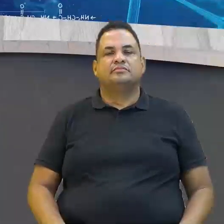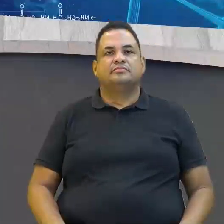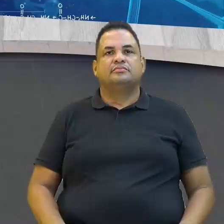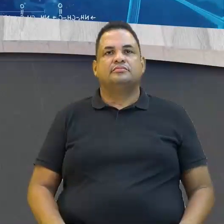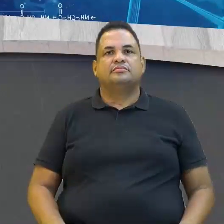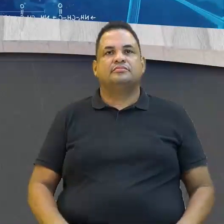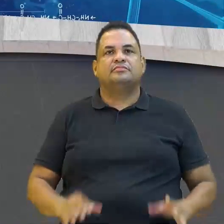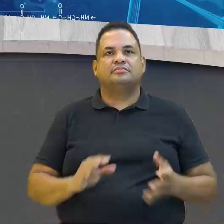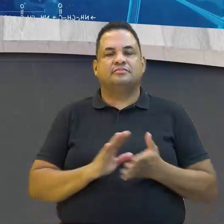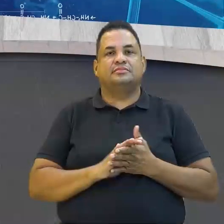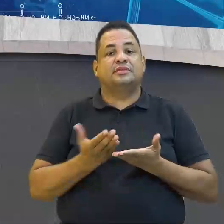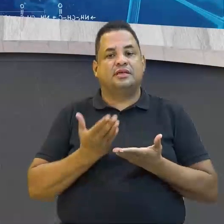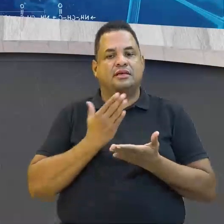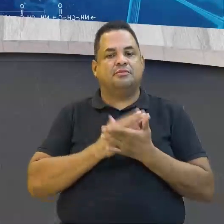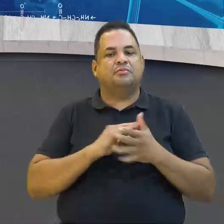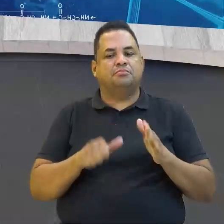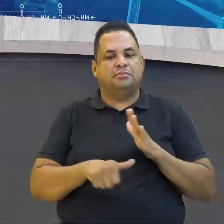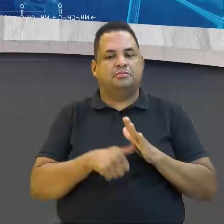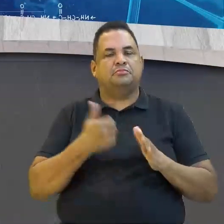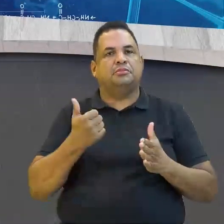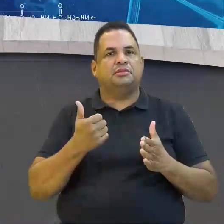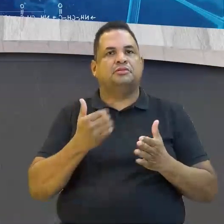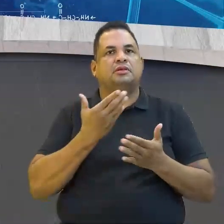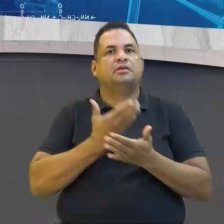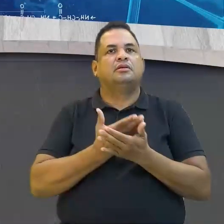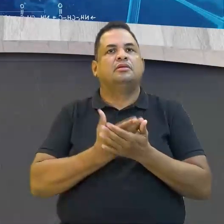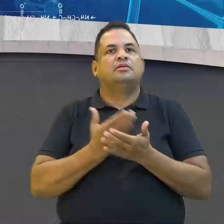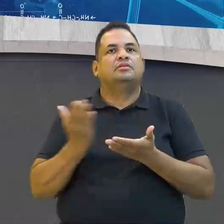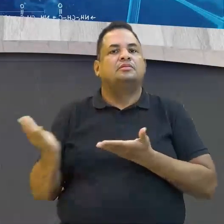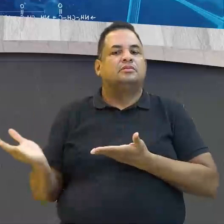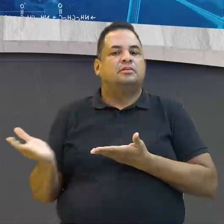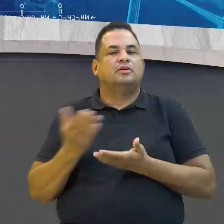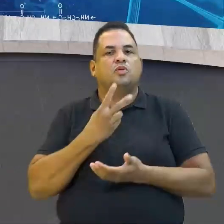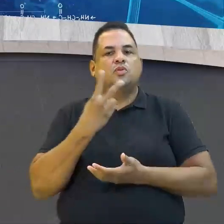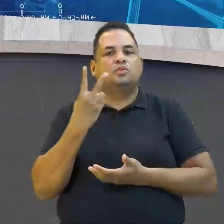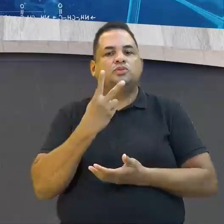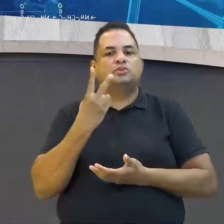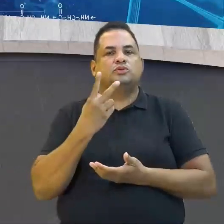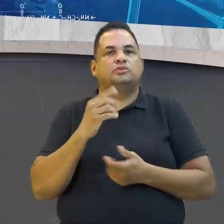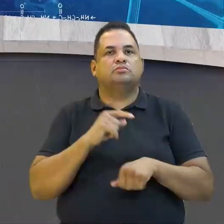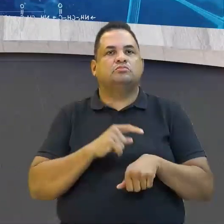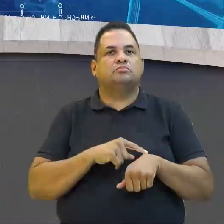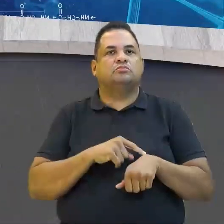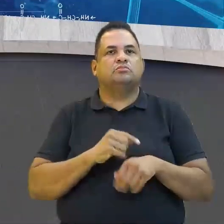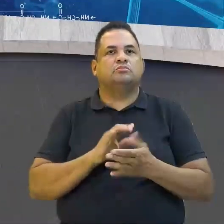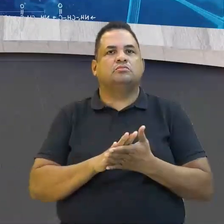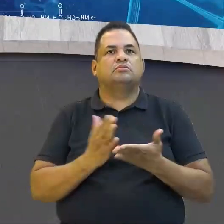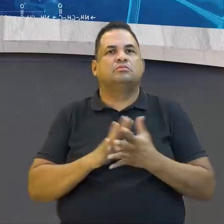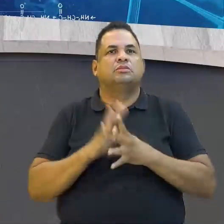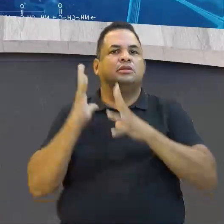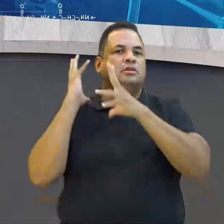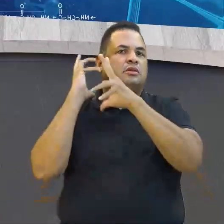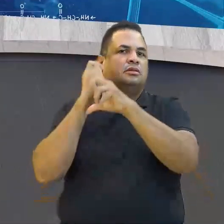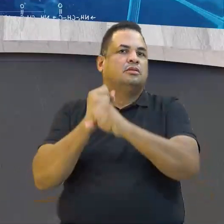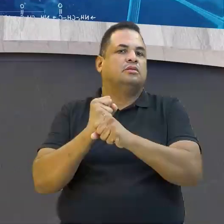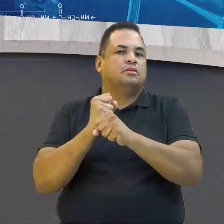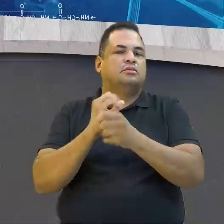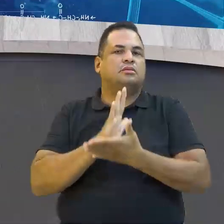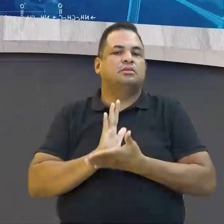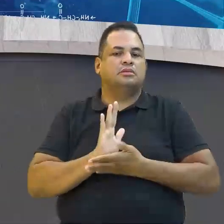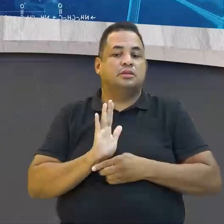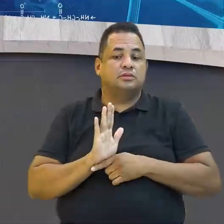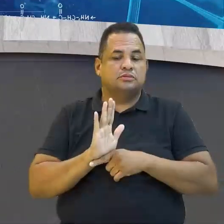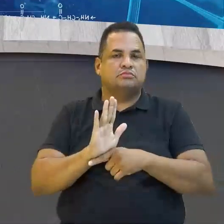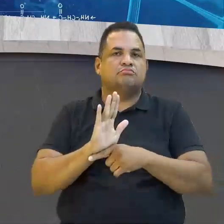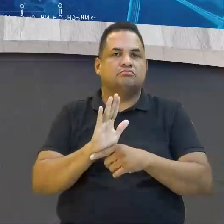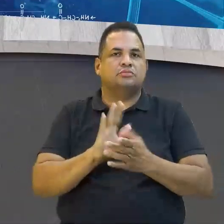Fechamos a primeira parte da aula, né? Agora a gente vai para o nosso segundo momento, que é aquela revisão para auxiliar vocês aí